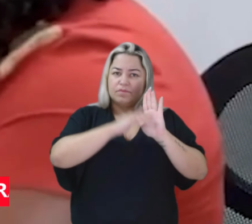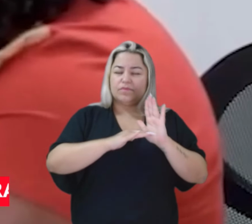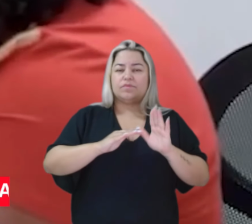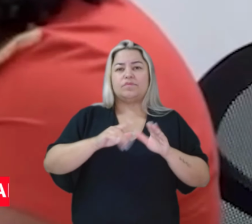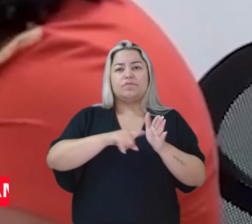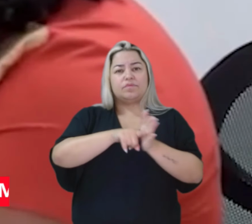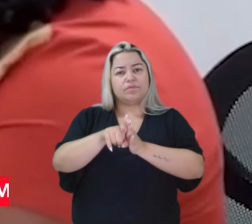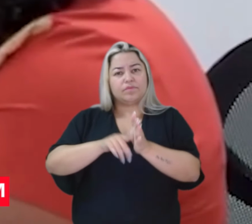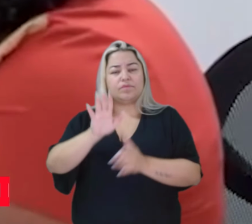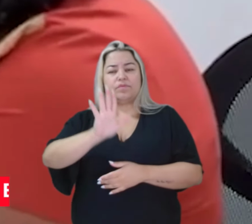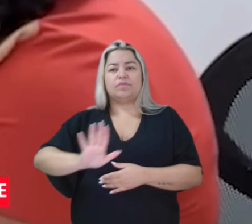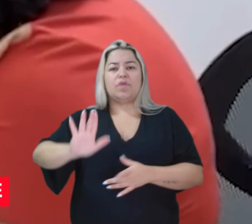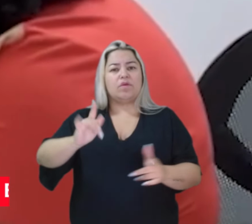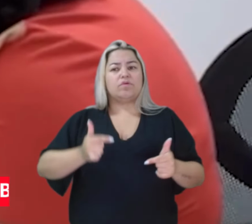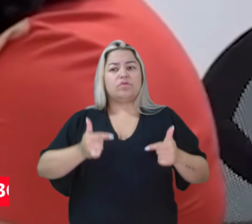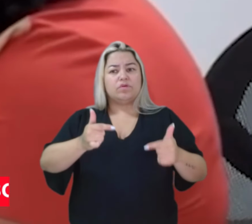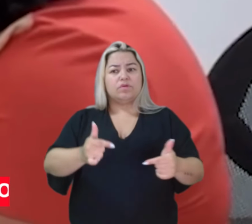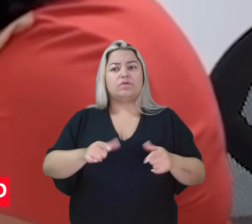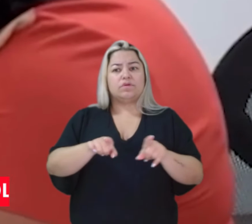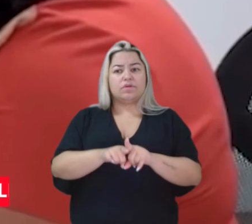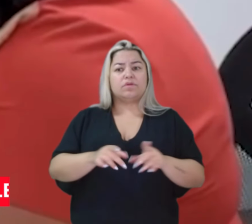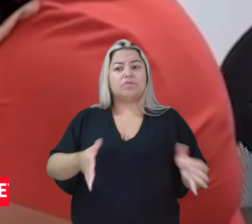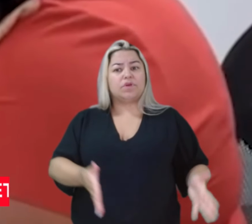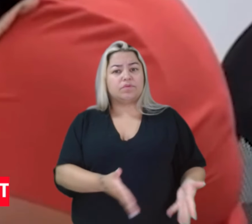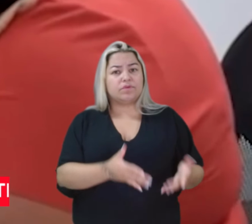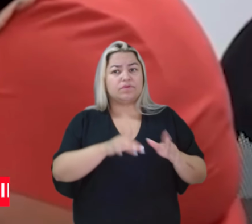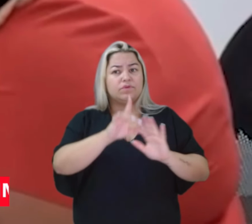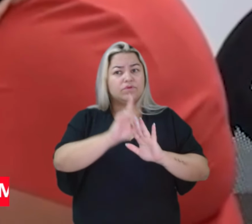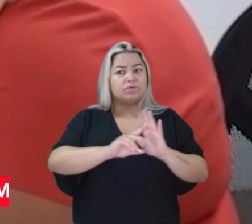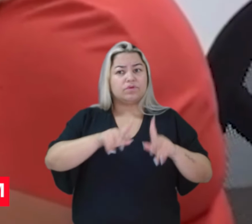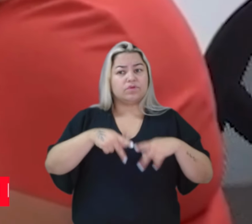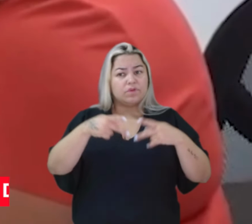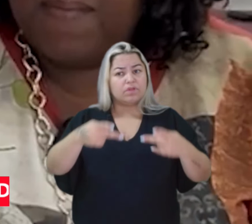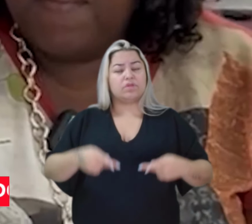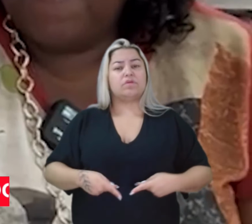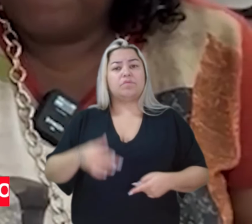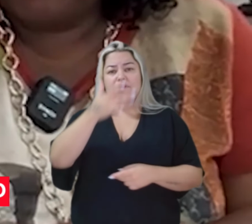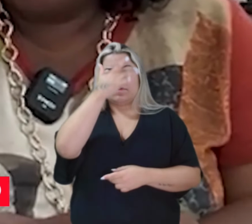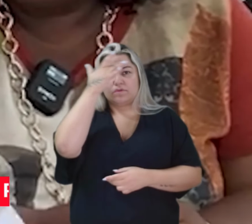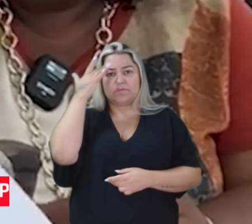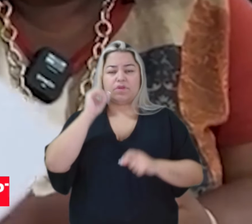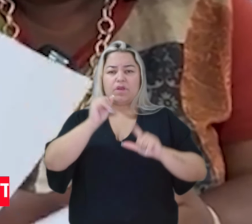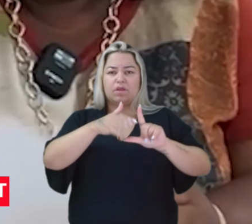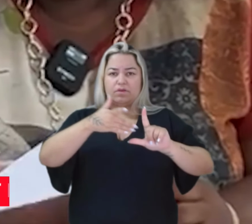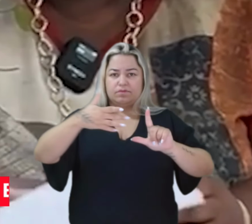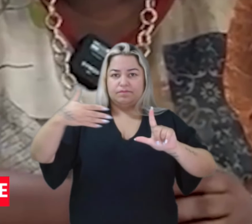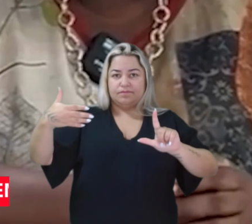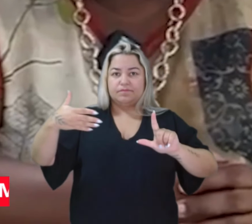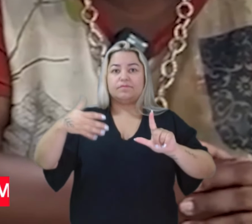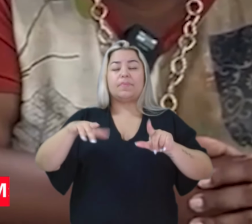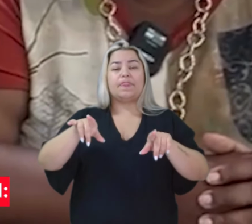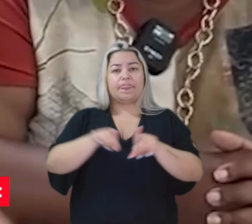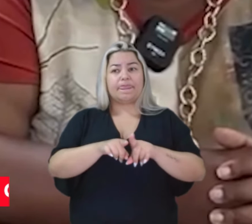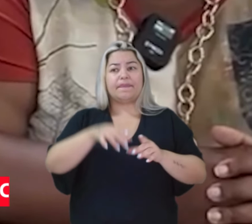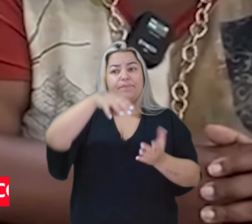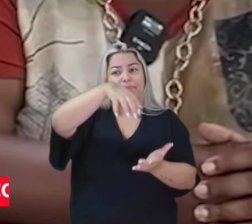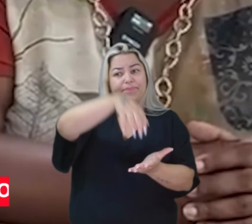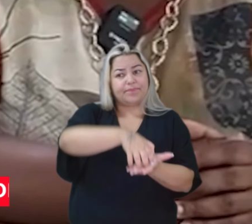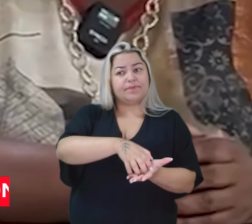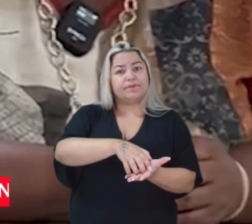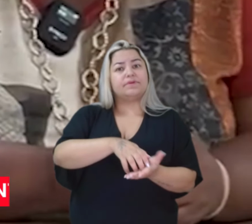de enfrentamento à violência e promoção dos direitos humanos e das pessoas LGBTQIA+, nos territórios